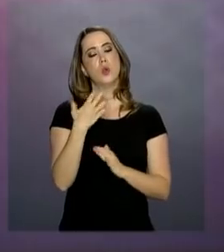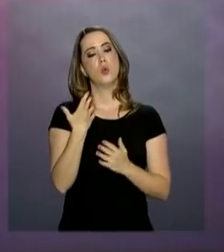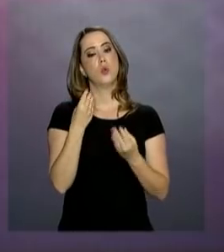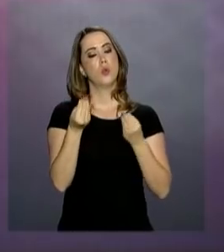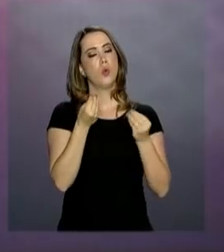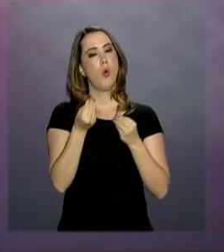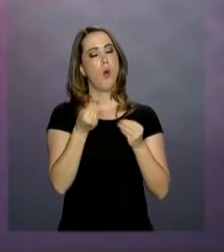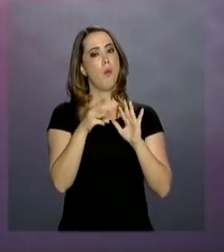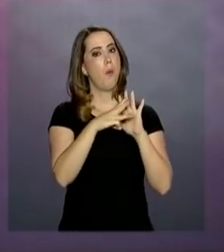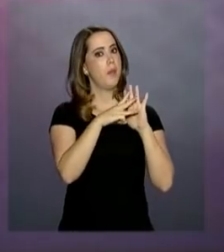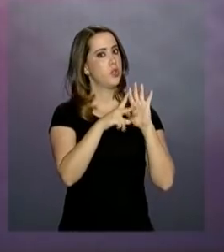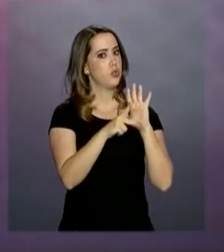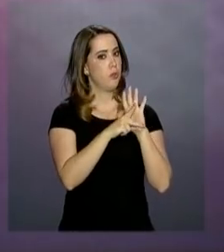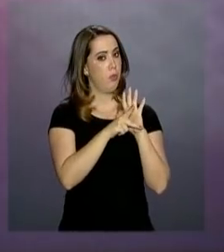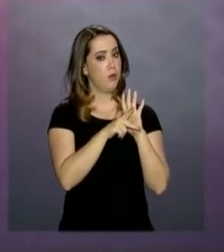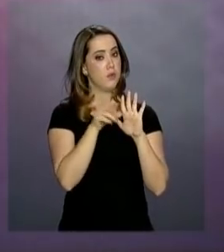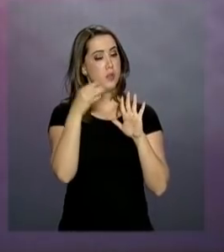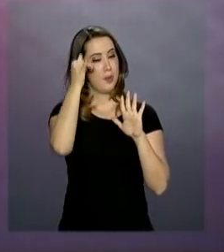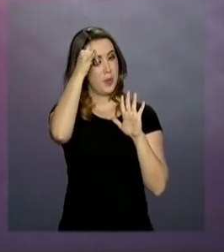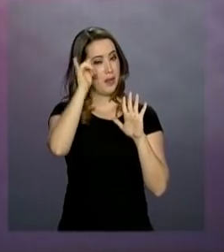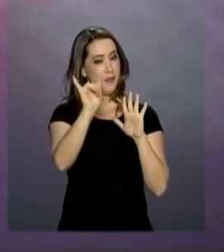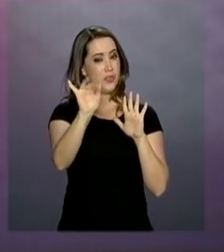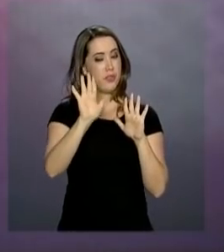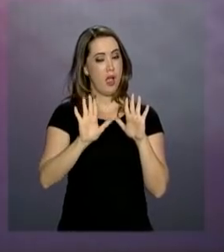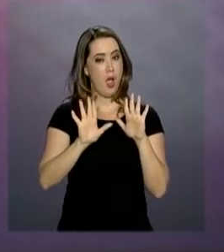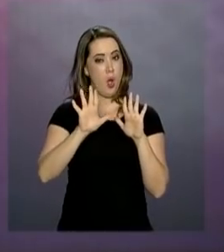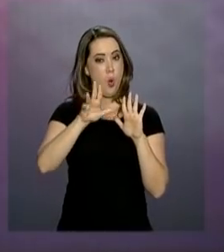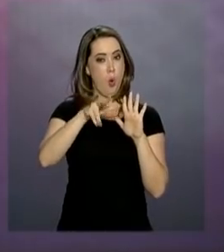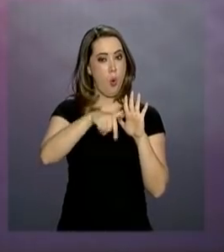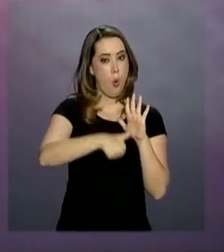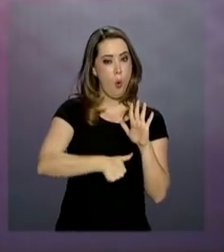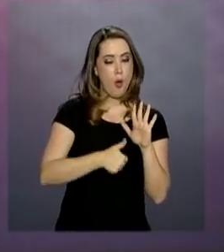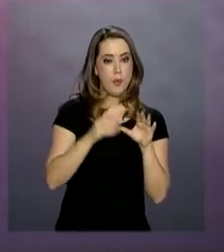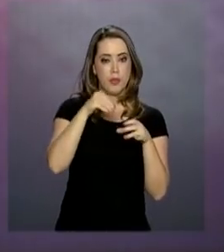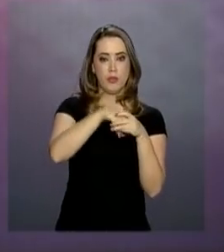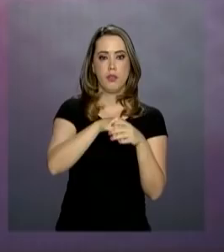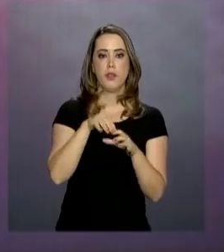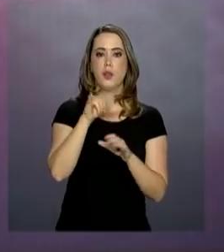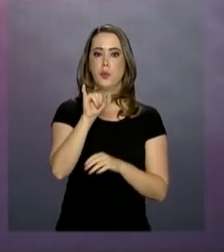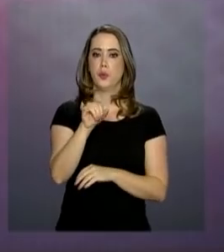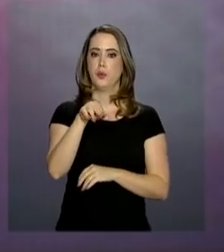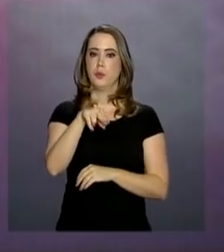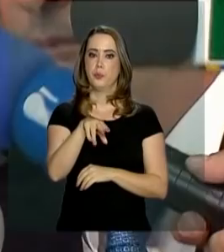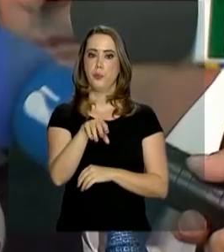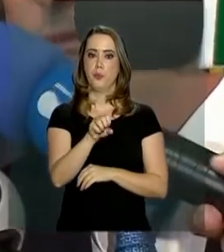medida provisória para combater fraudes no sistema previdenciário. Vamos ver.